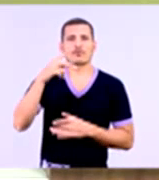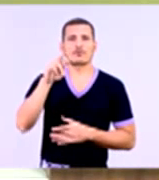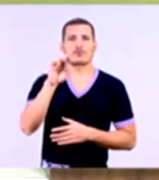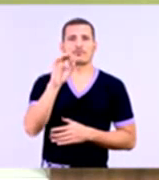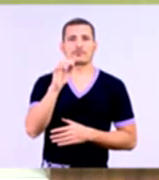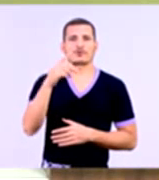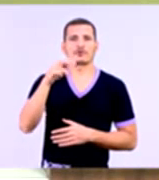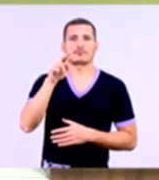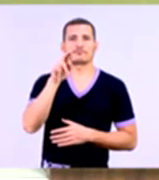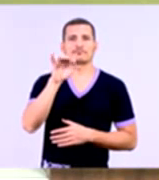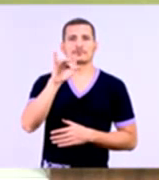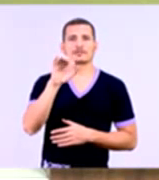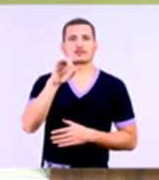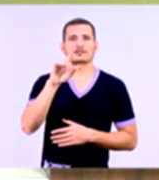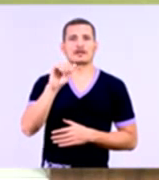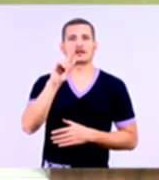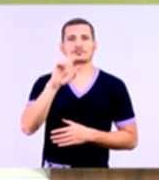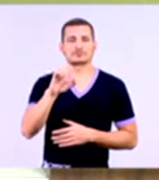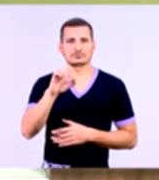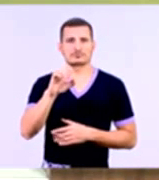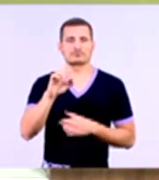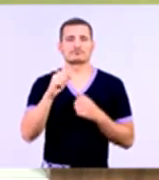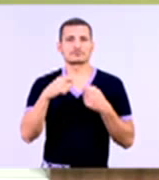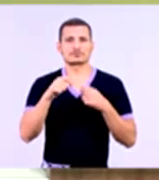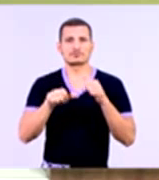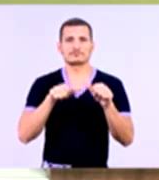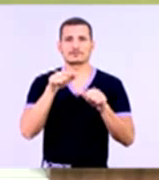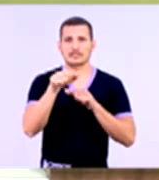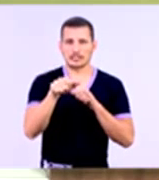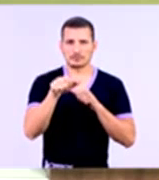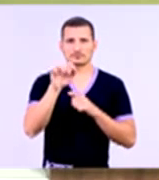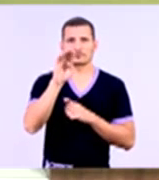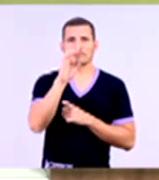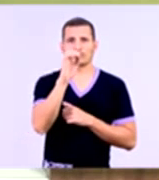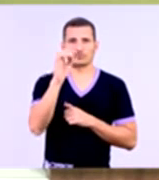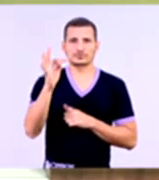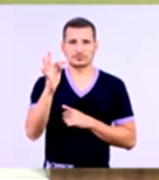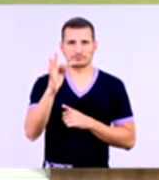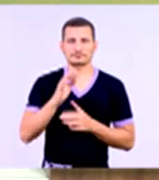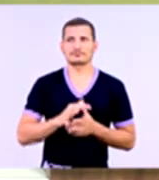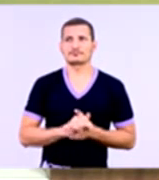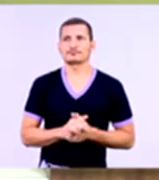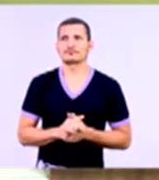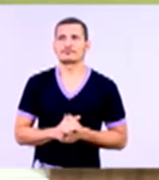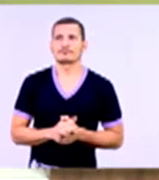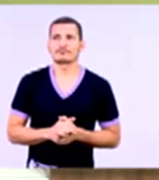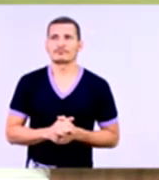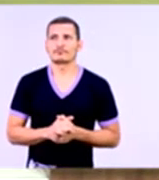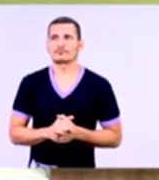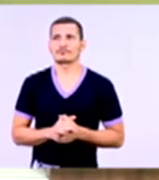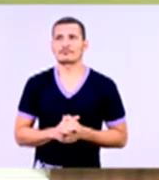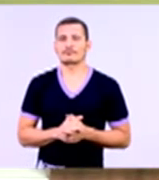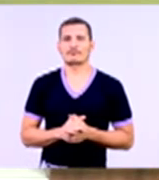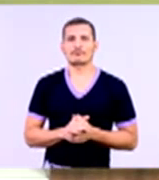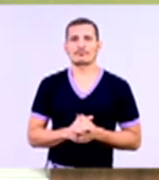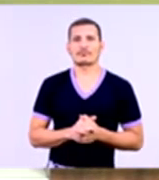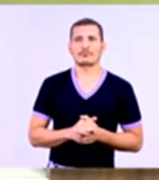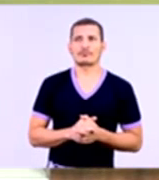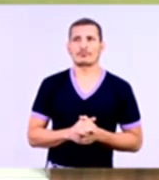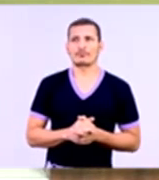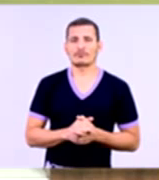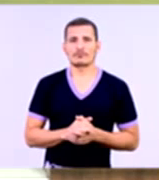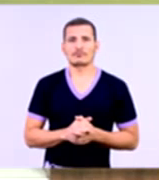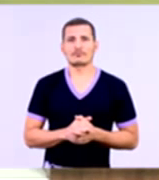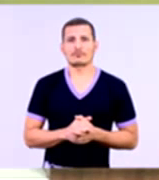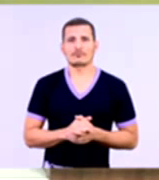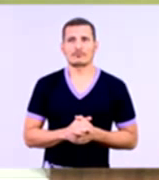que o Bootstrap possa funcionar? Né? Além da inserção da referência do